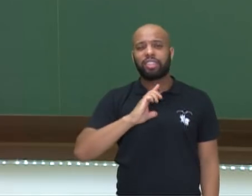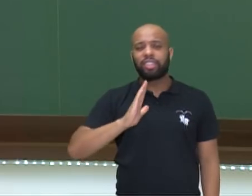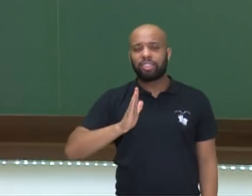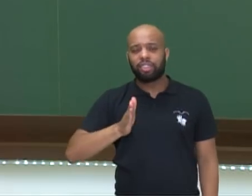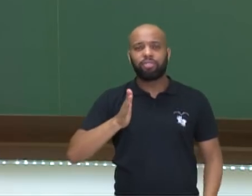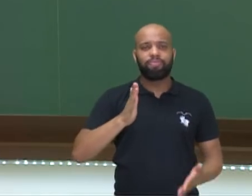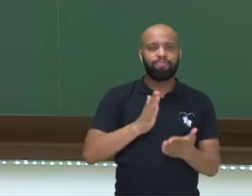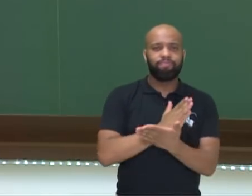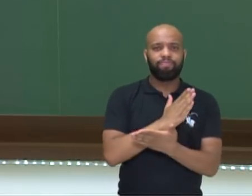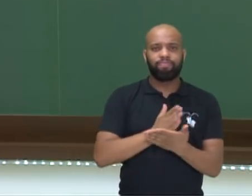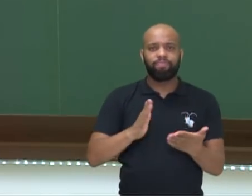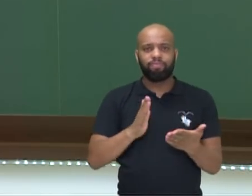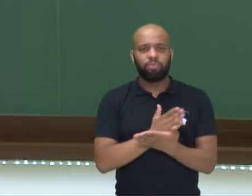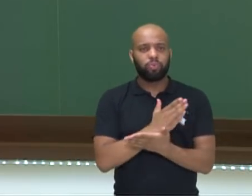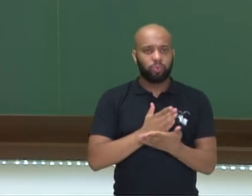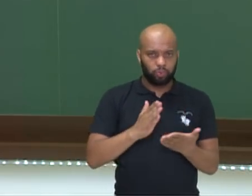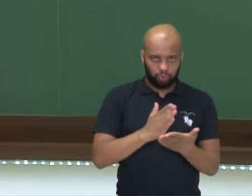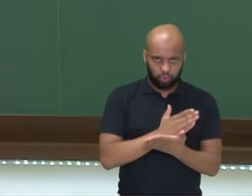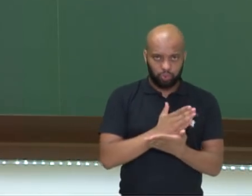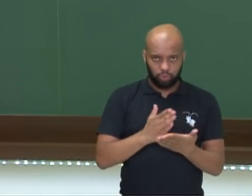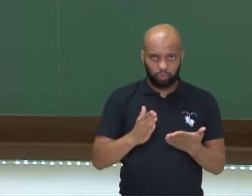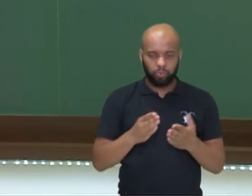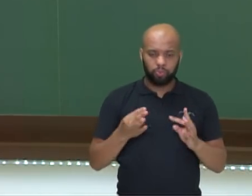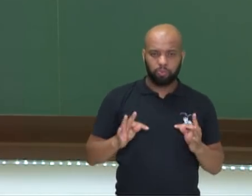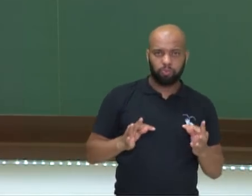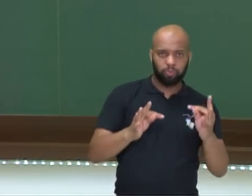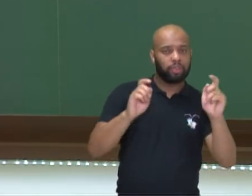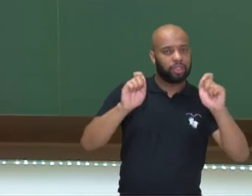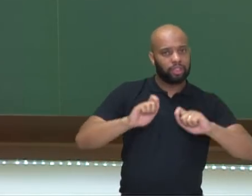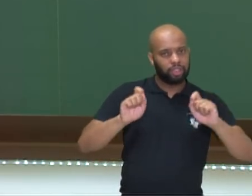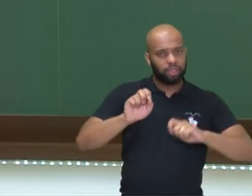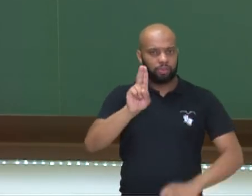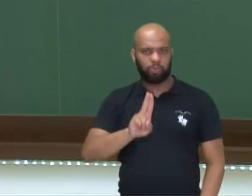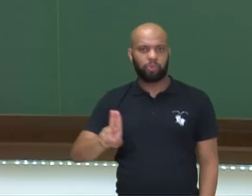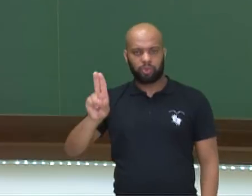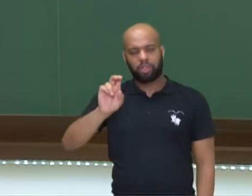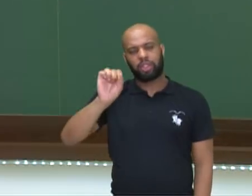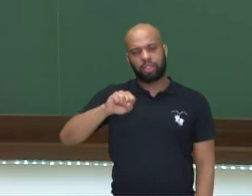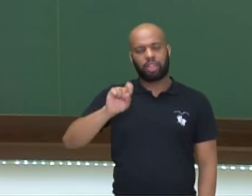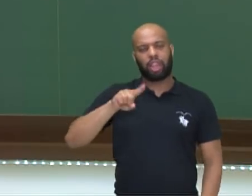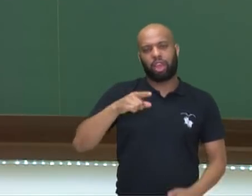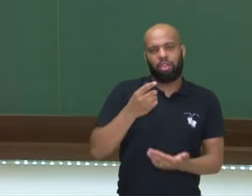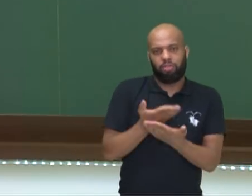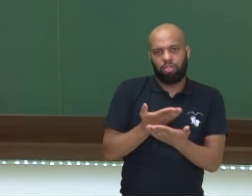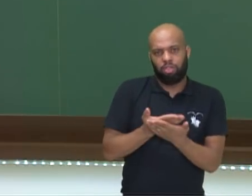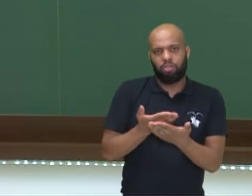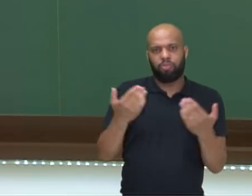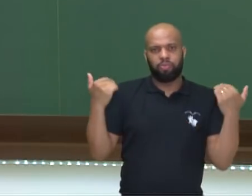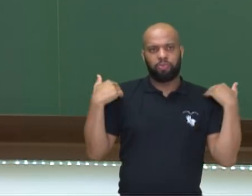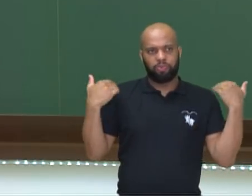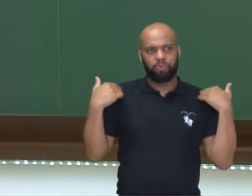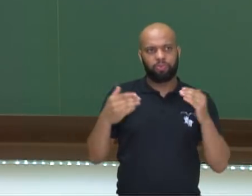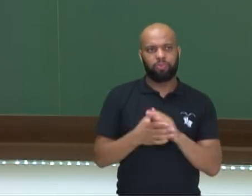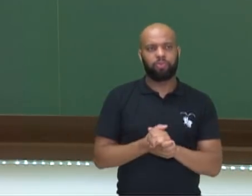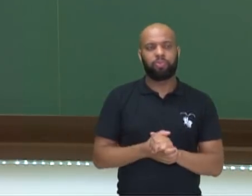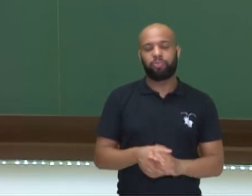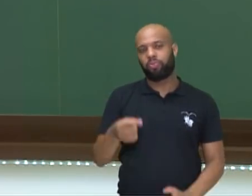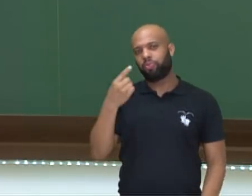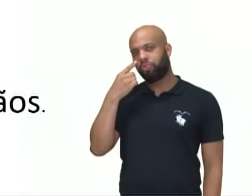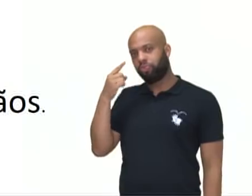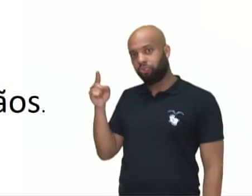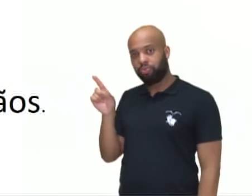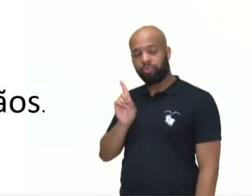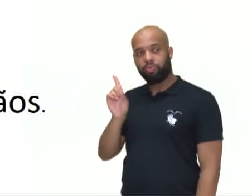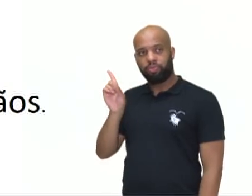alguns equipamentos que permitiriam o uso, sim, na aula de educação física. Então, vamos ver alguns. Olha só,